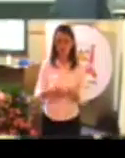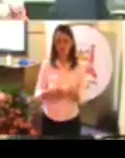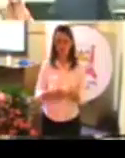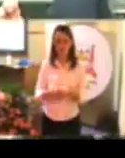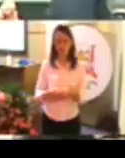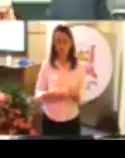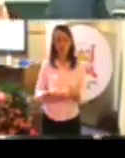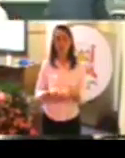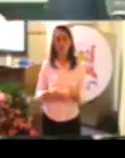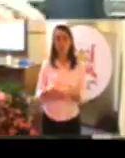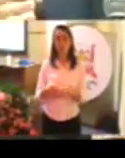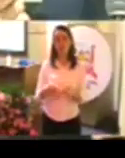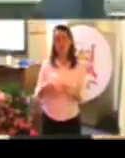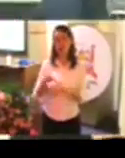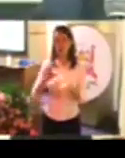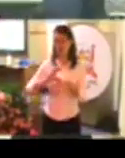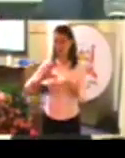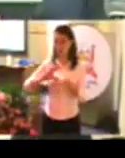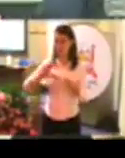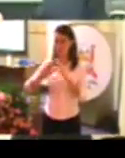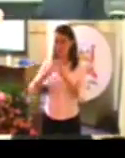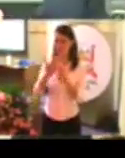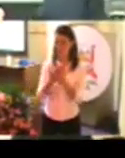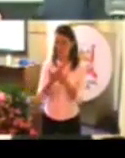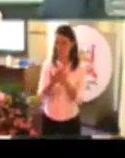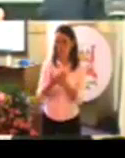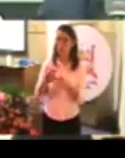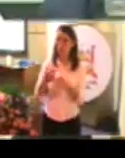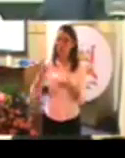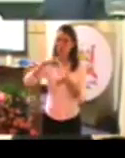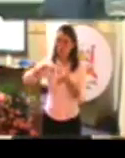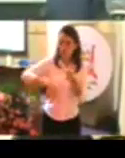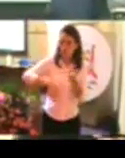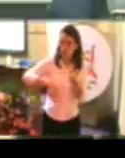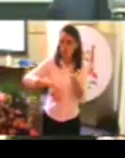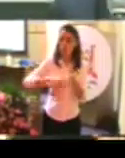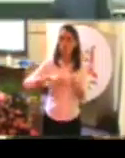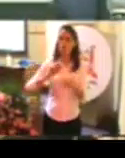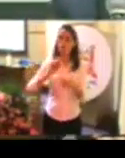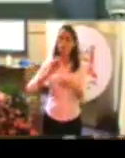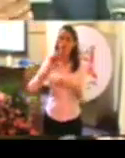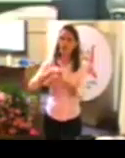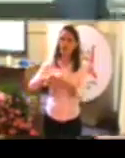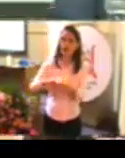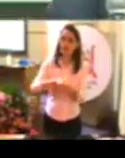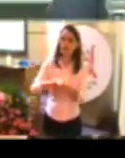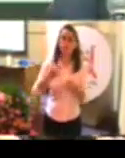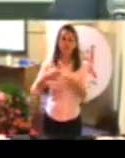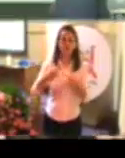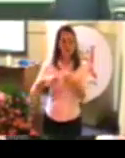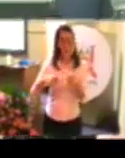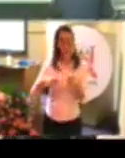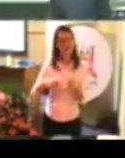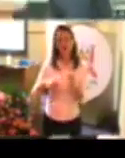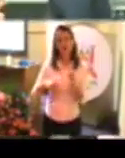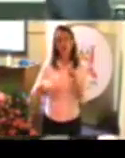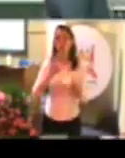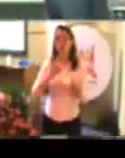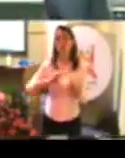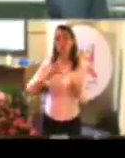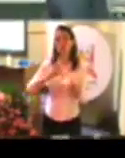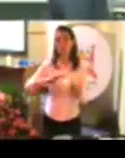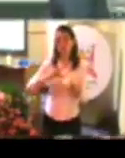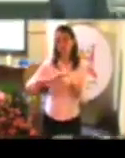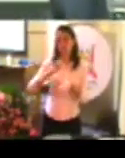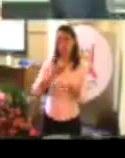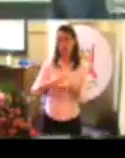Tati, que eles, após se submeterem ao concurso público, eles são obrigados a fazer um curso